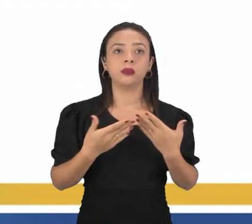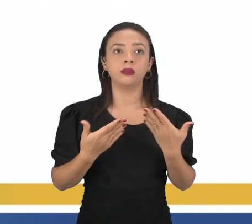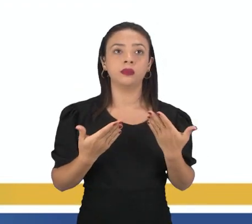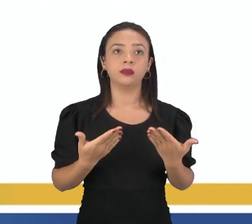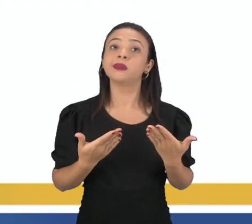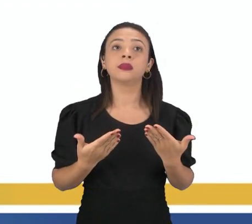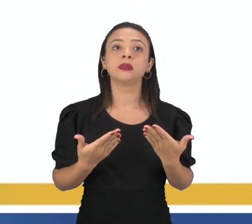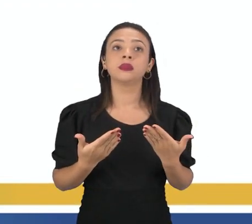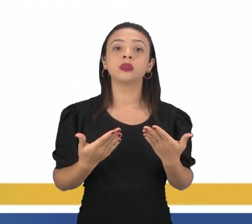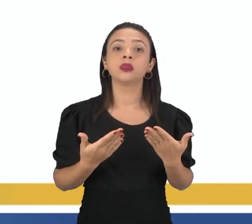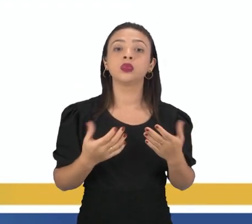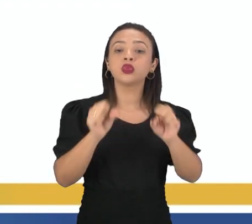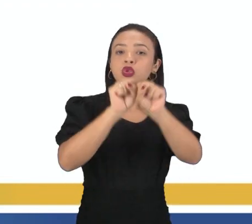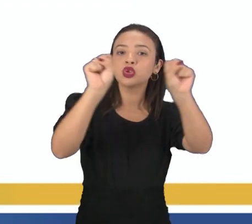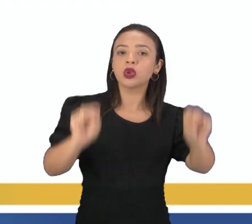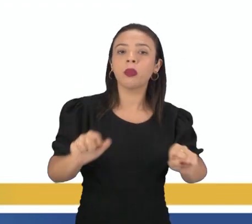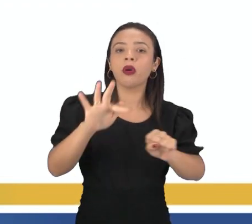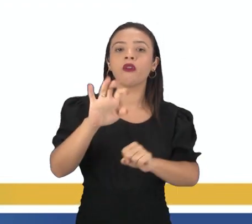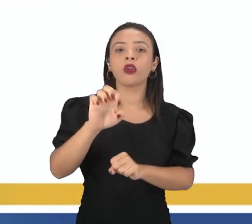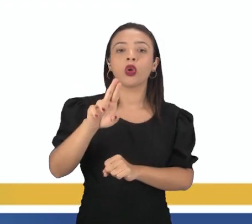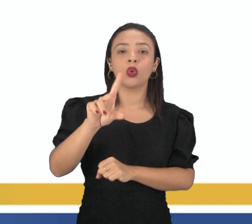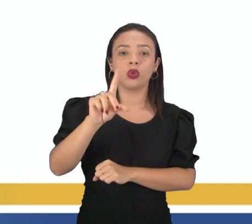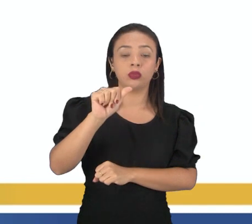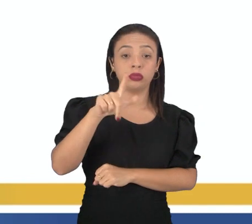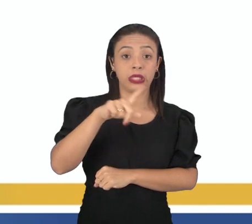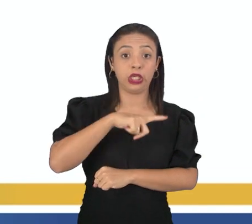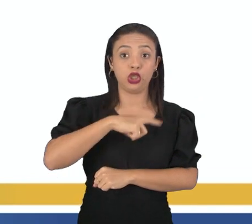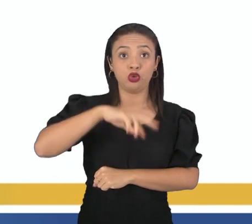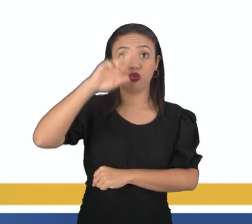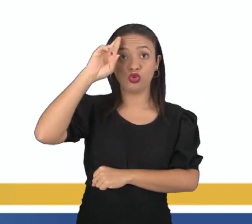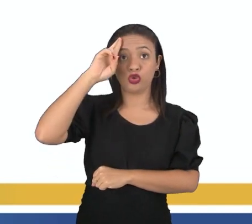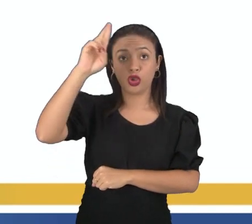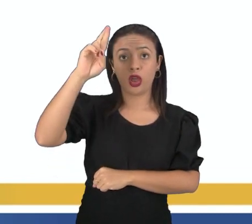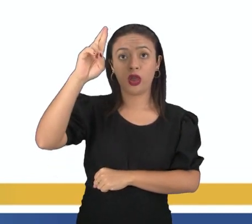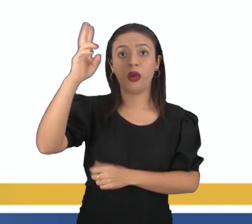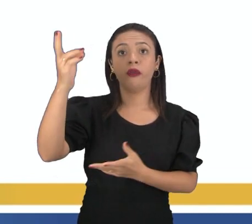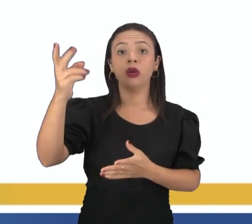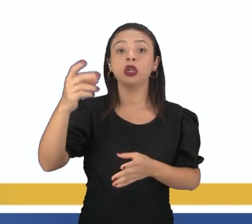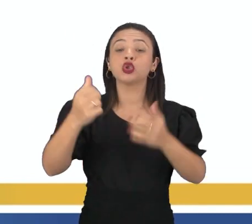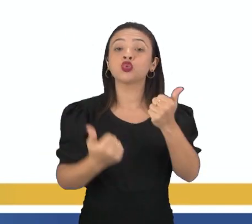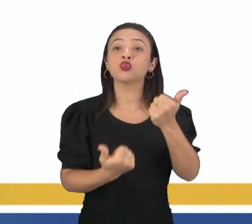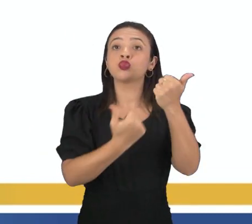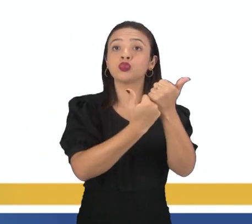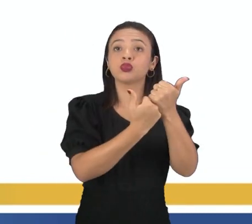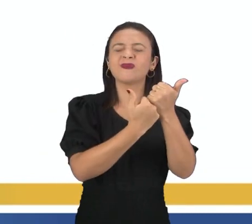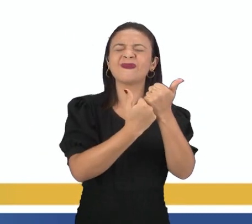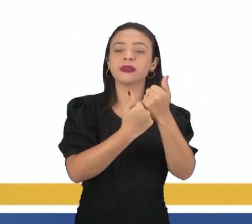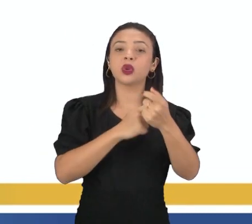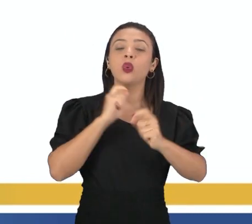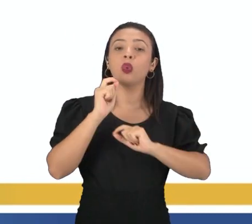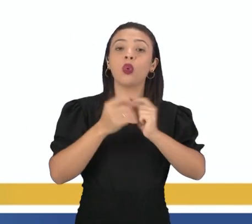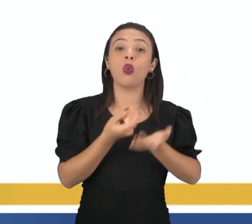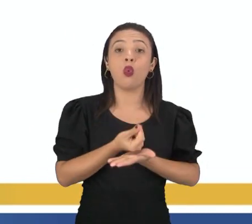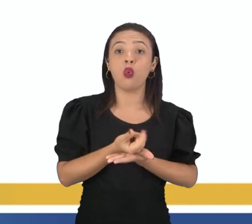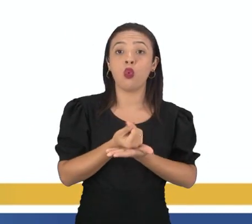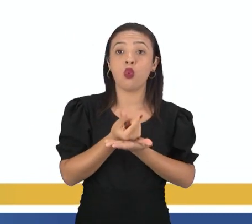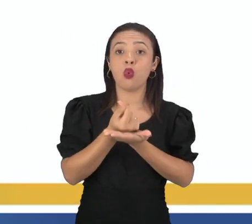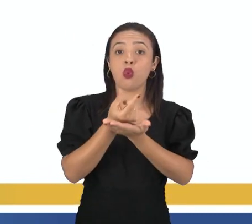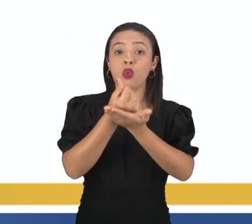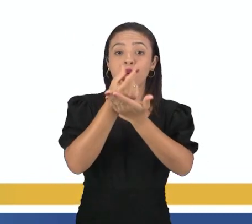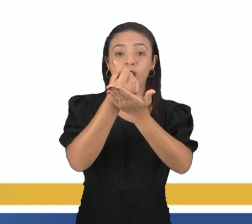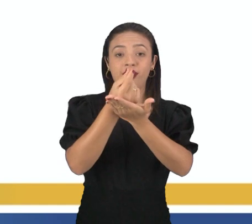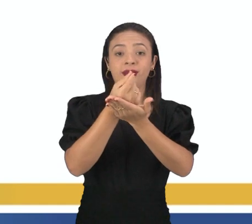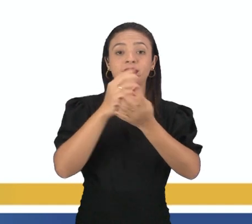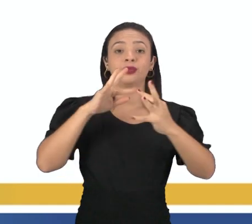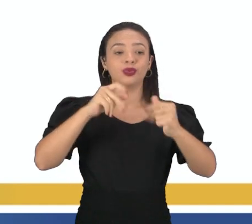Nacional. O sistema feudal, que era administrado pelos senhores feudais, foi sendo substituído pelo sistema capitalista, que é toda